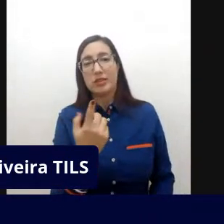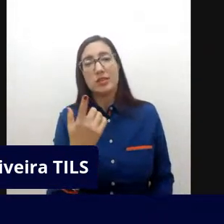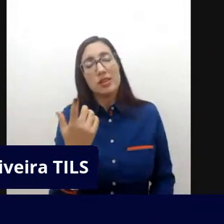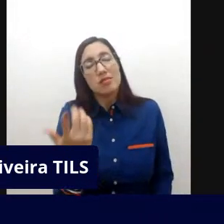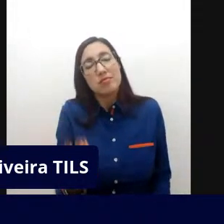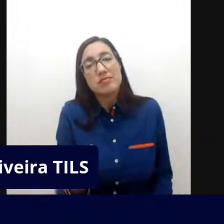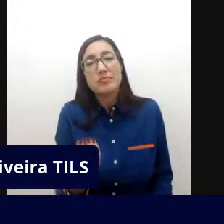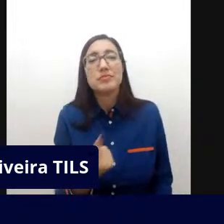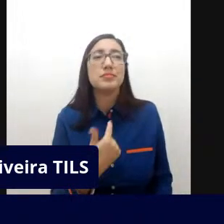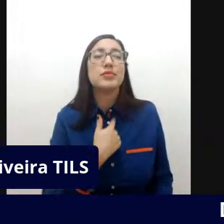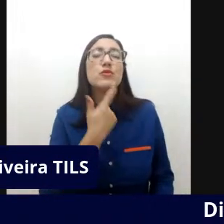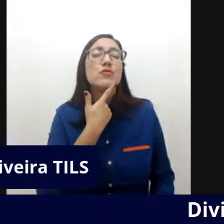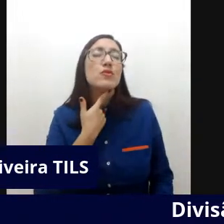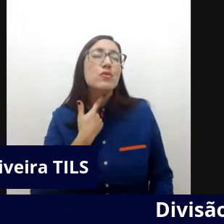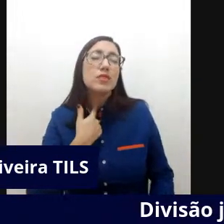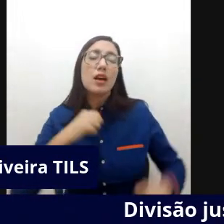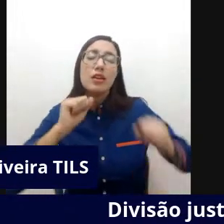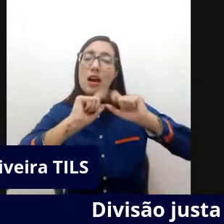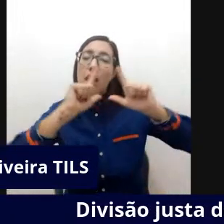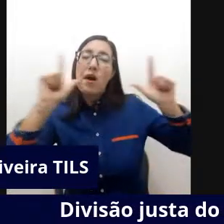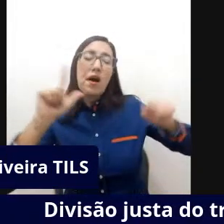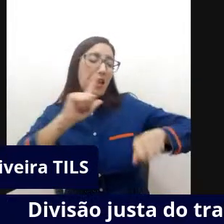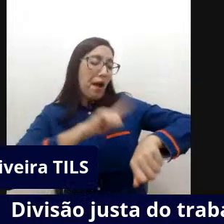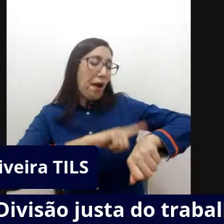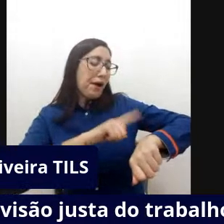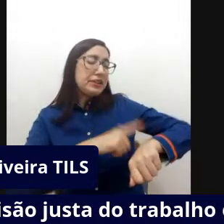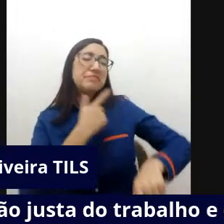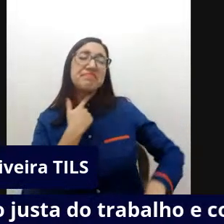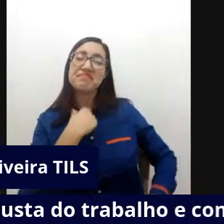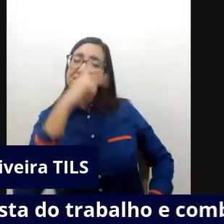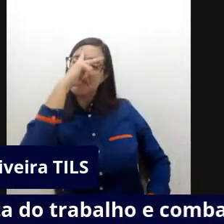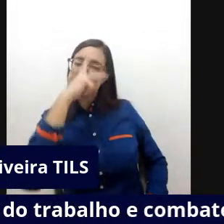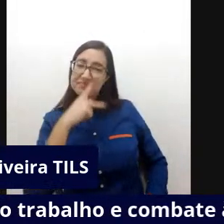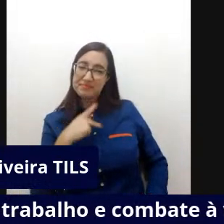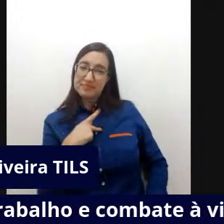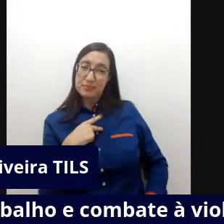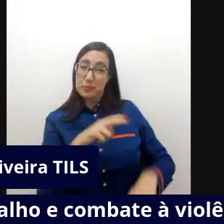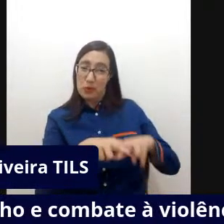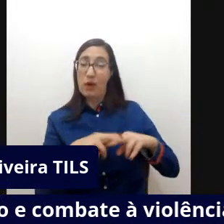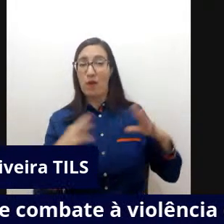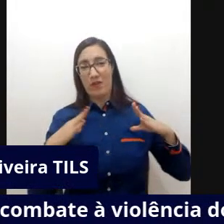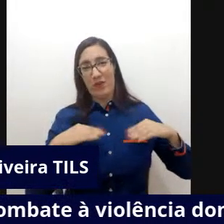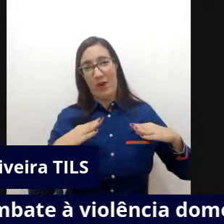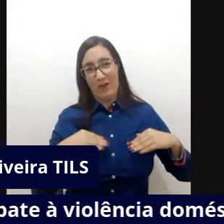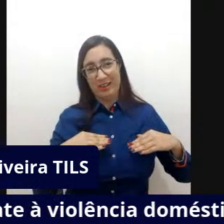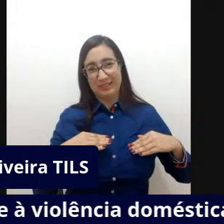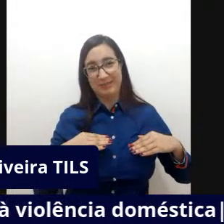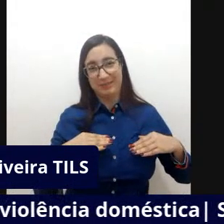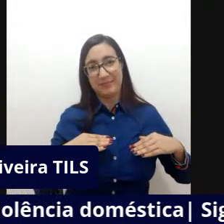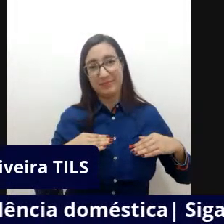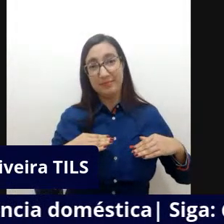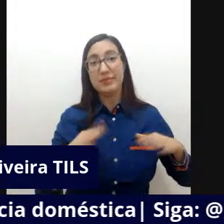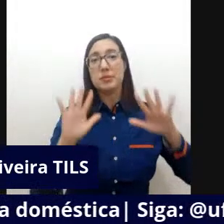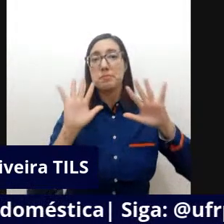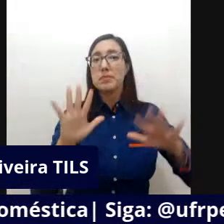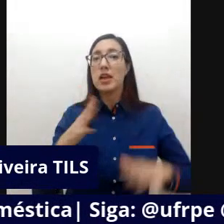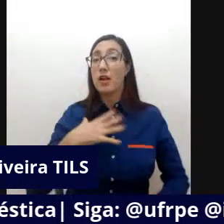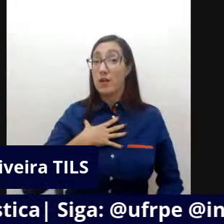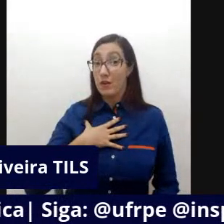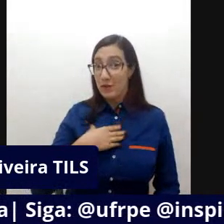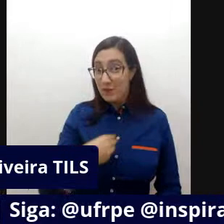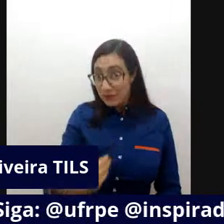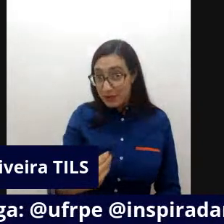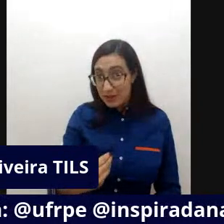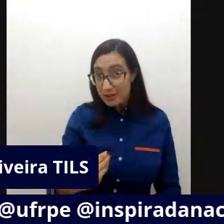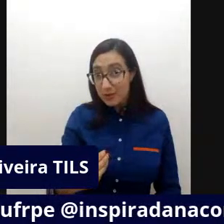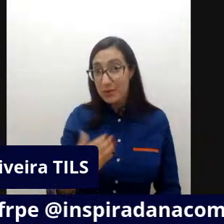ele divide tarefas em casa, mas o meu filho caçula, ele está até aqui em casa, chegou agora. Ele não divide. Só